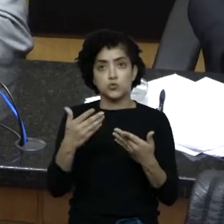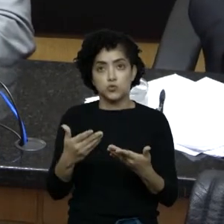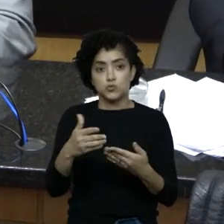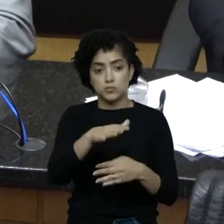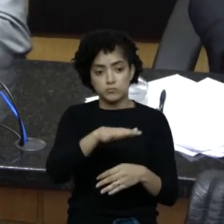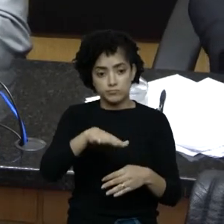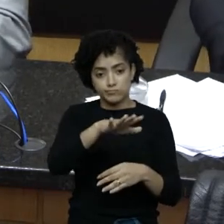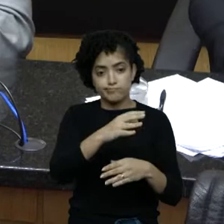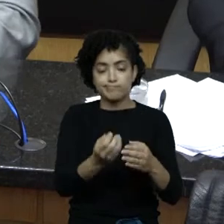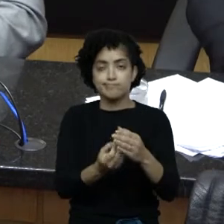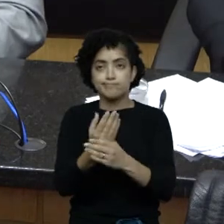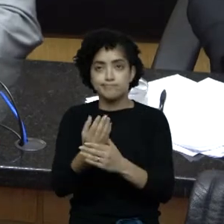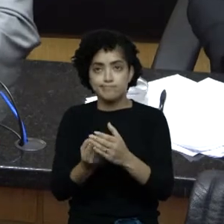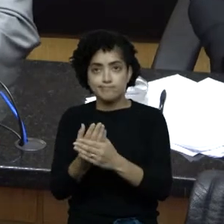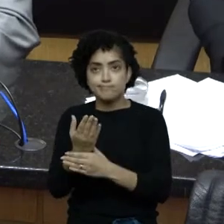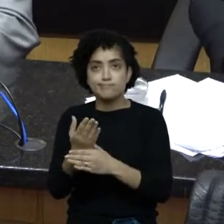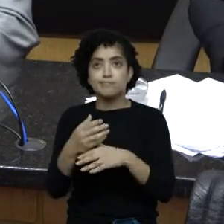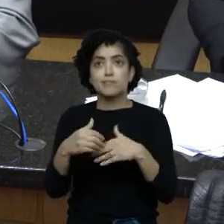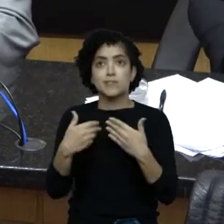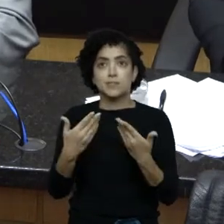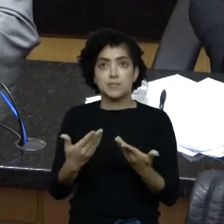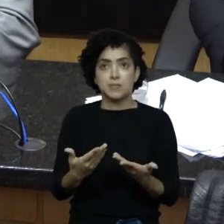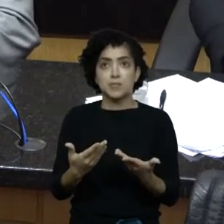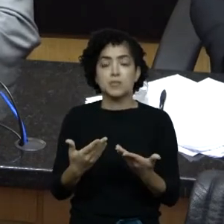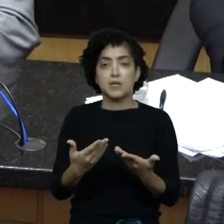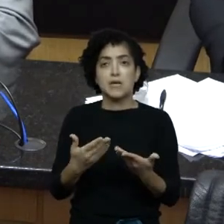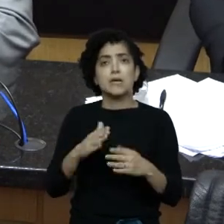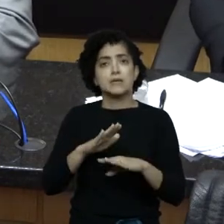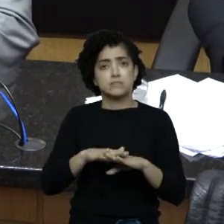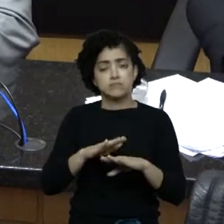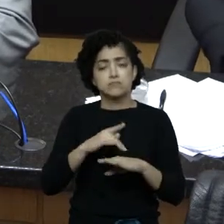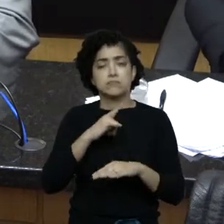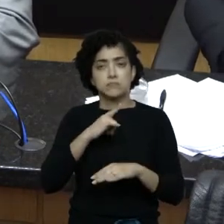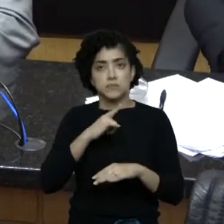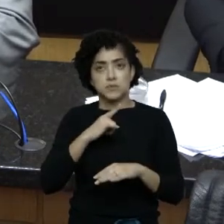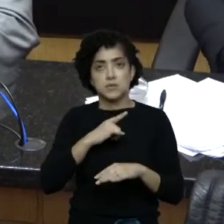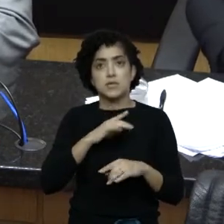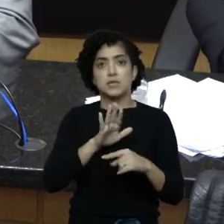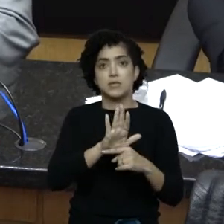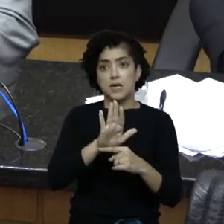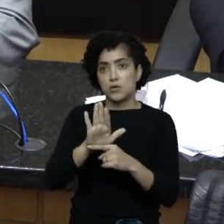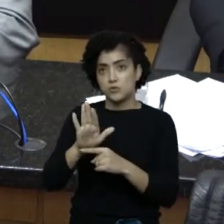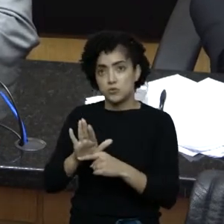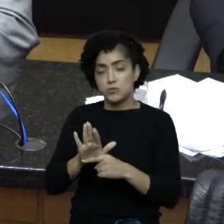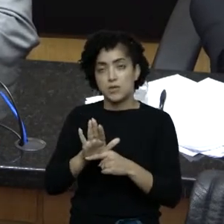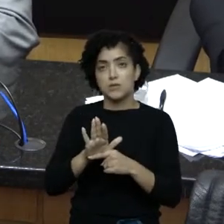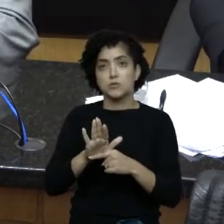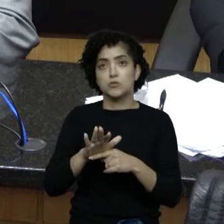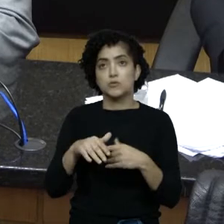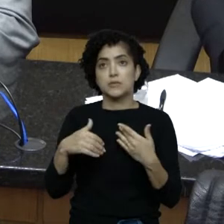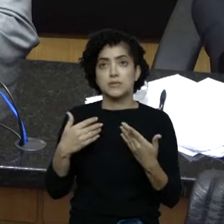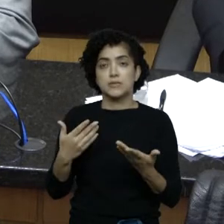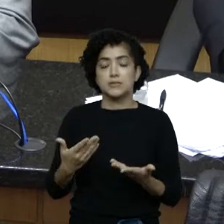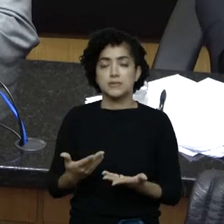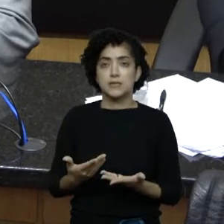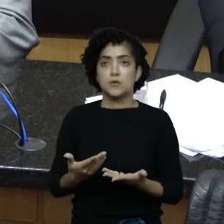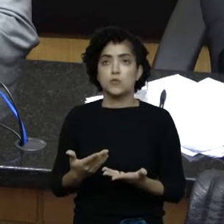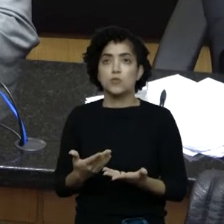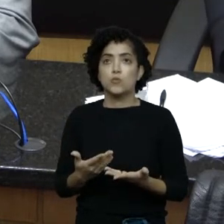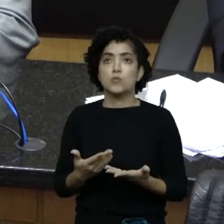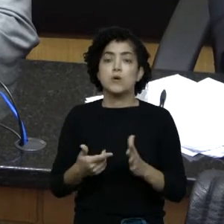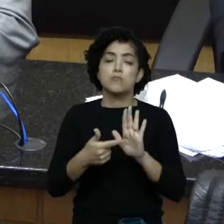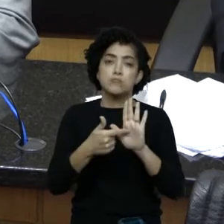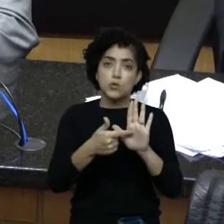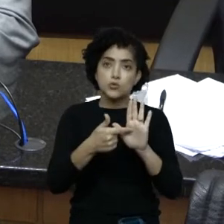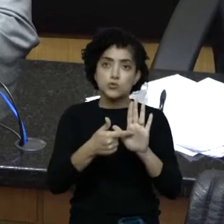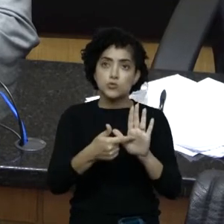cadeias produtivas Catarinense não tem praticado grande gestos em várias cadeias produtivas portanto faça um